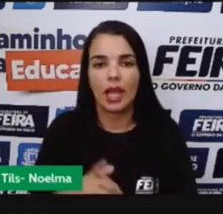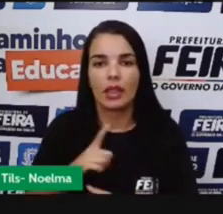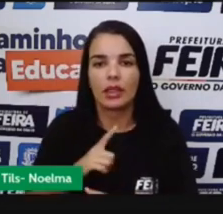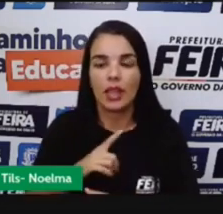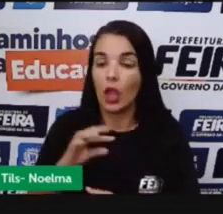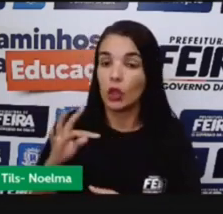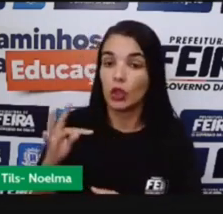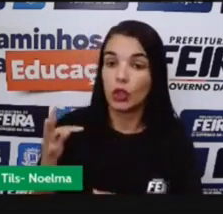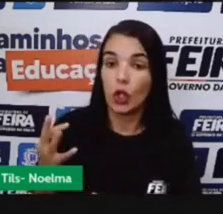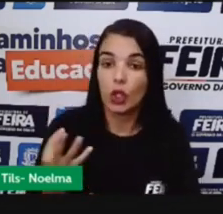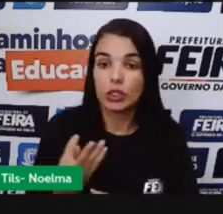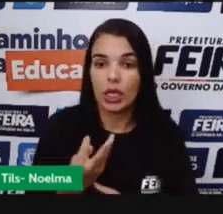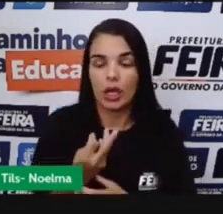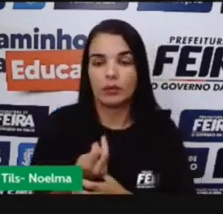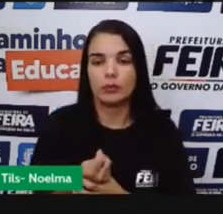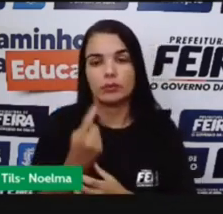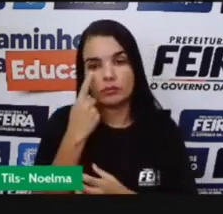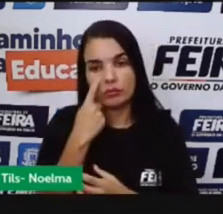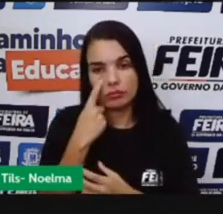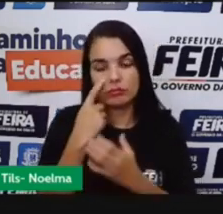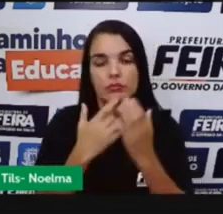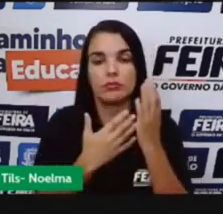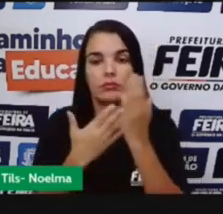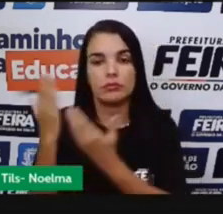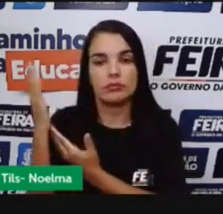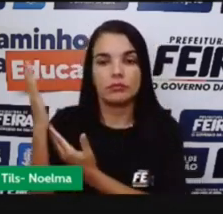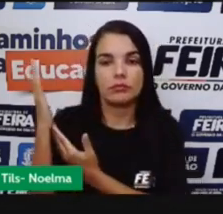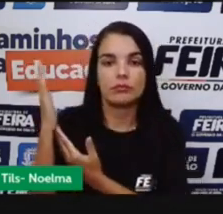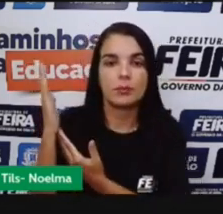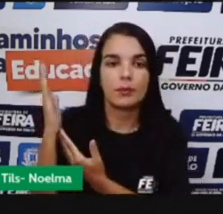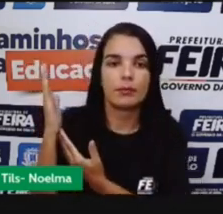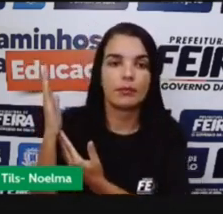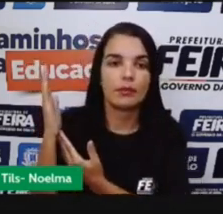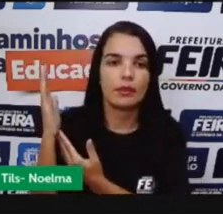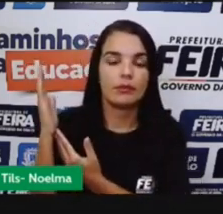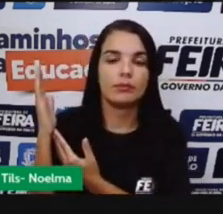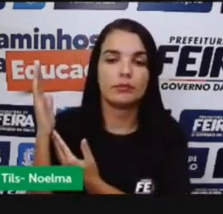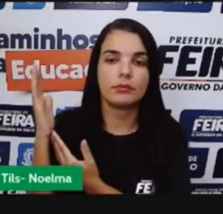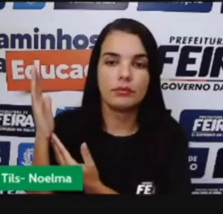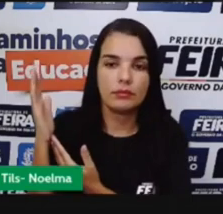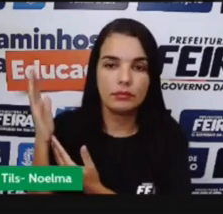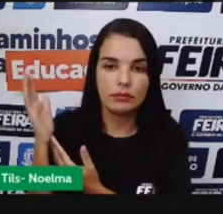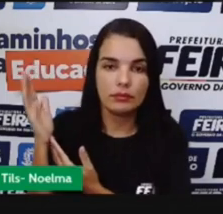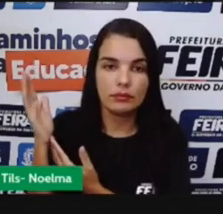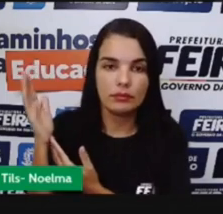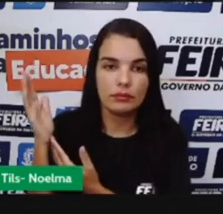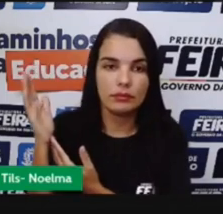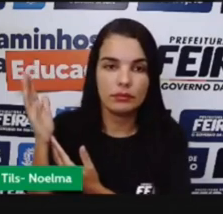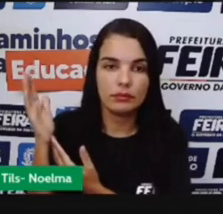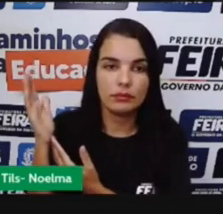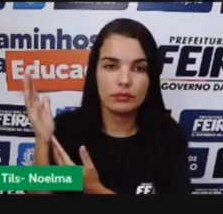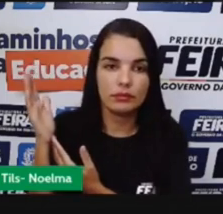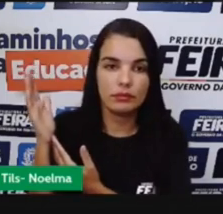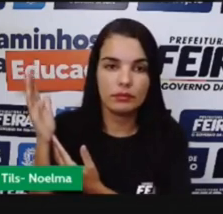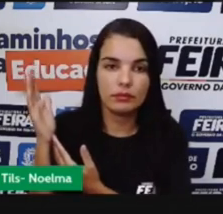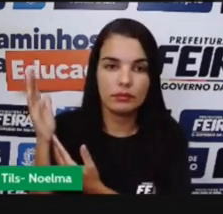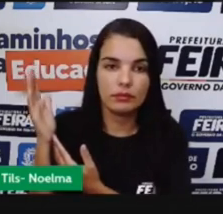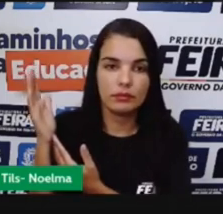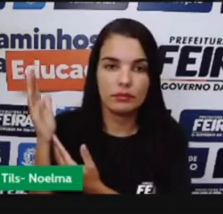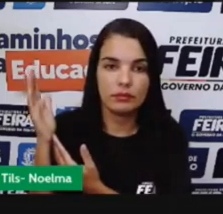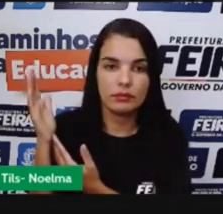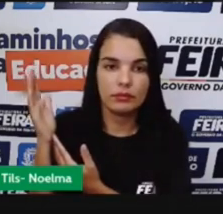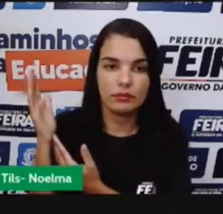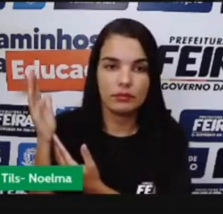dividendo, 42. E a quantidade de grupos, que seria aqui, o de pessoas,